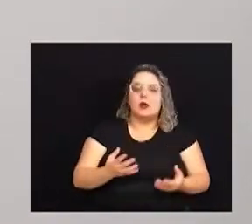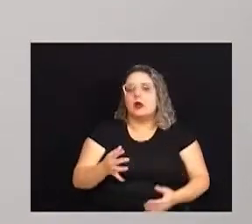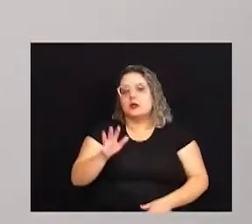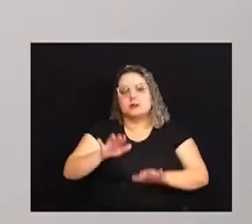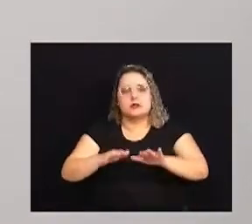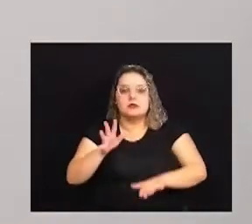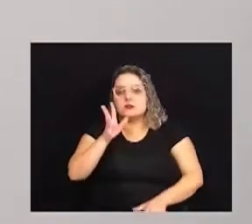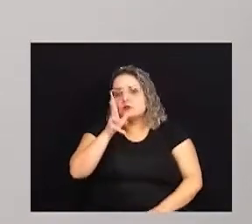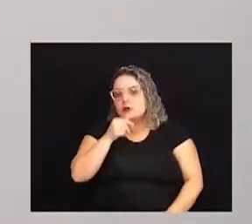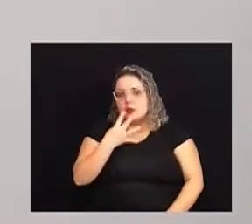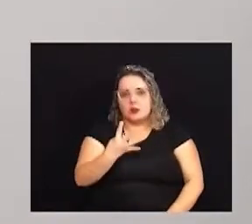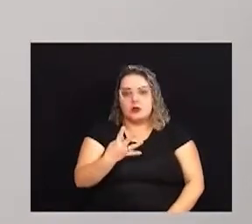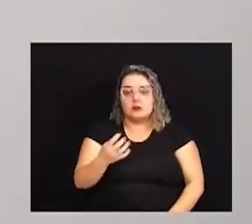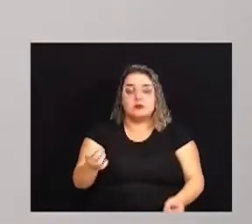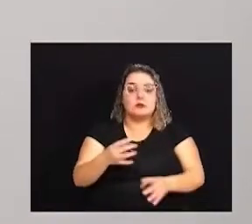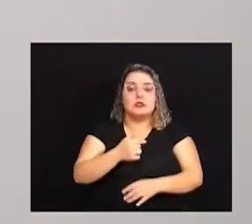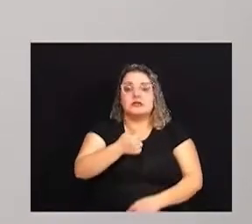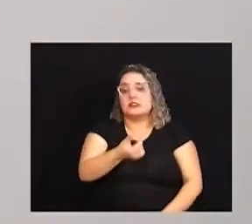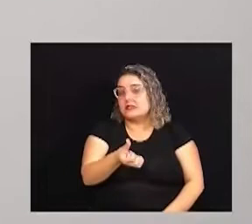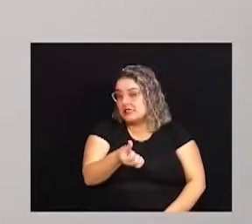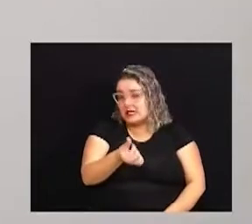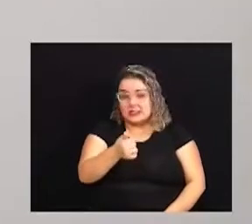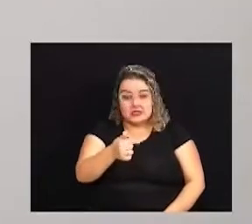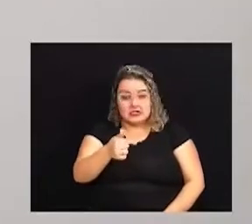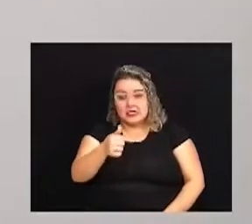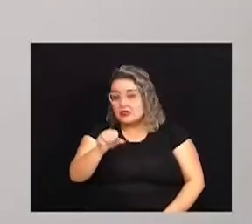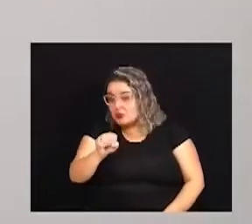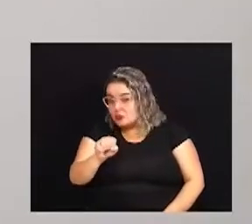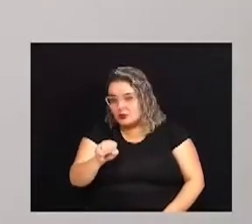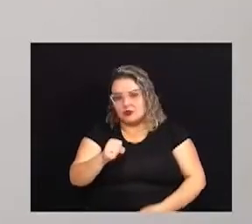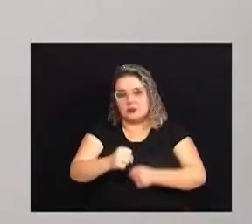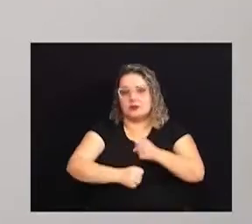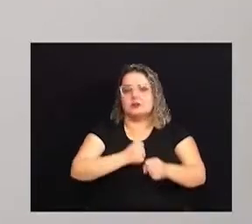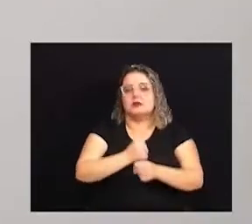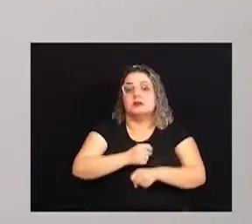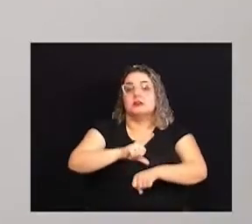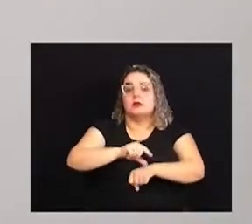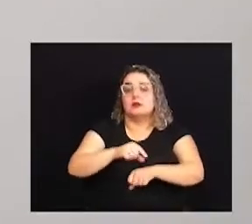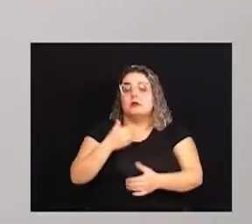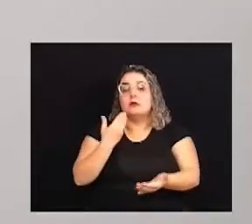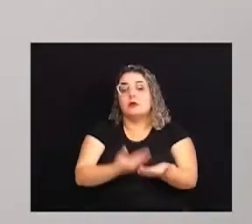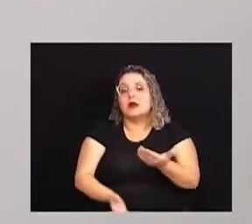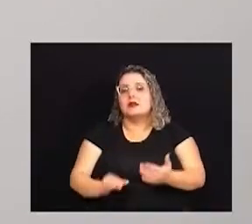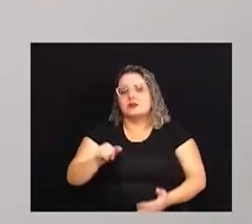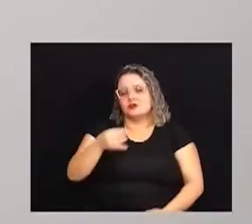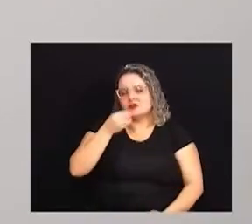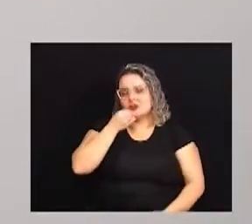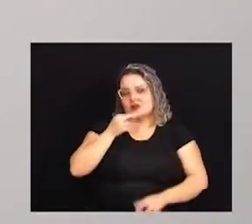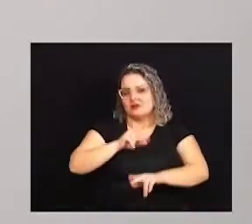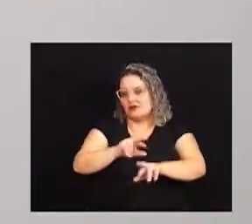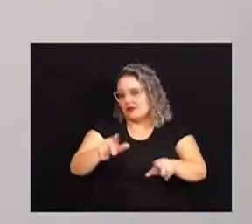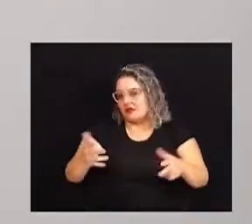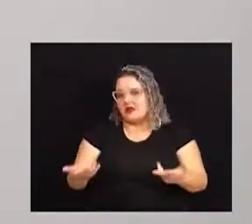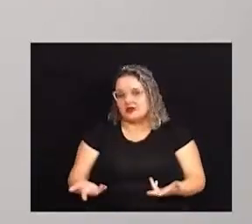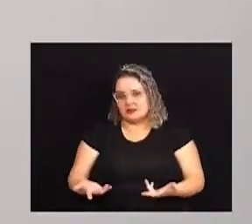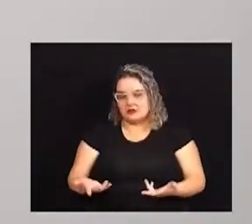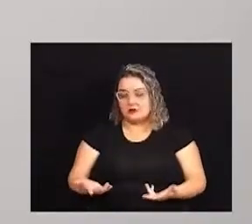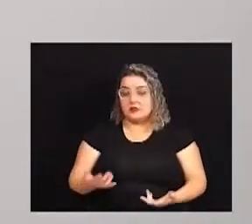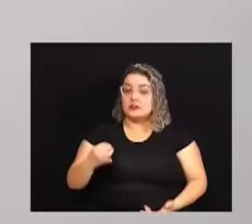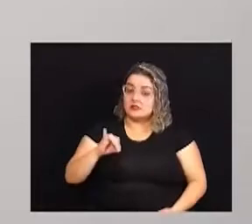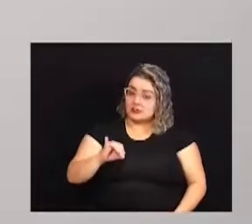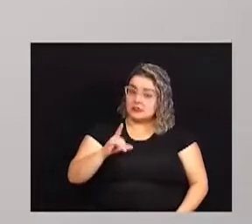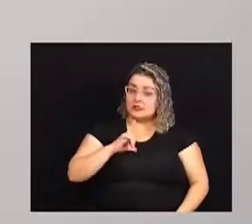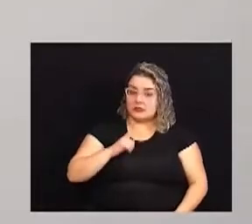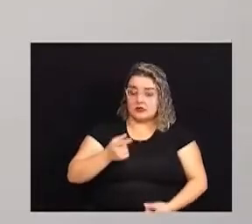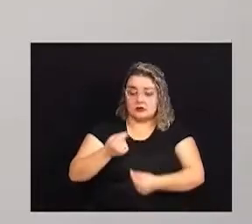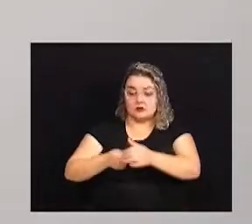Então um curso que demoraria 4 anos, às vezes a pessoa termina em 6, 7, 8 anos. E às vezes esse atraso até prejudica porque ele perde oportunidades, né?